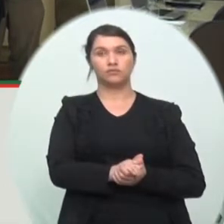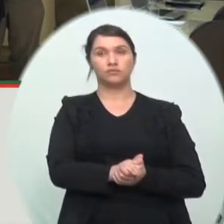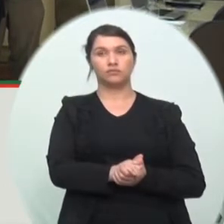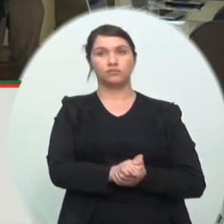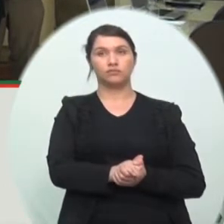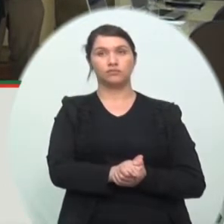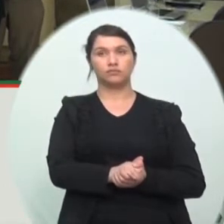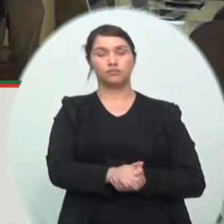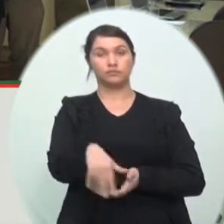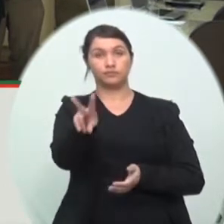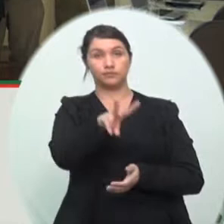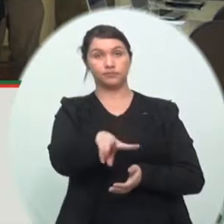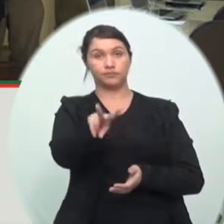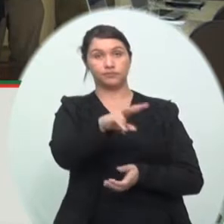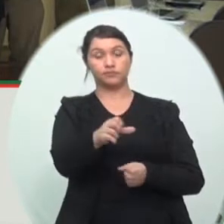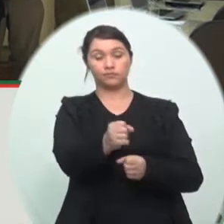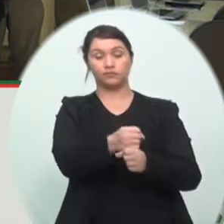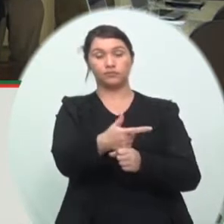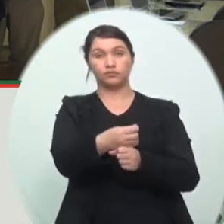Senhores, em